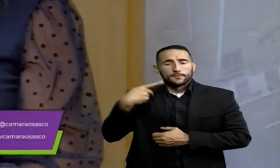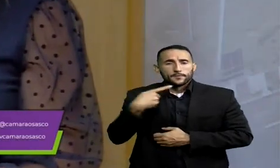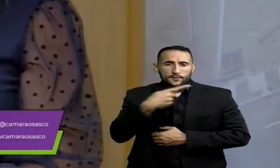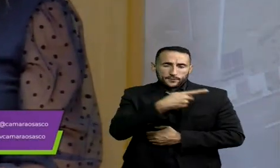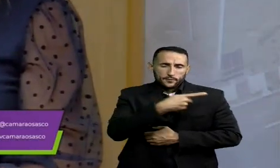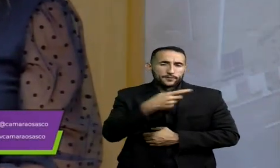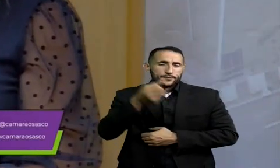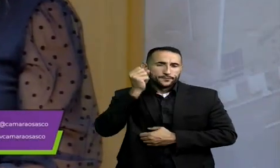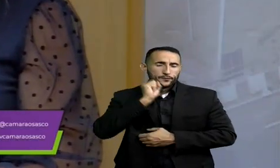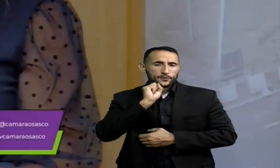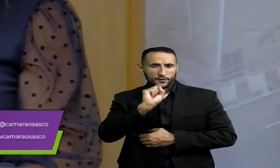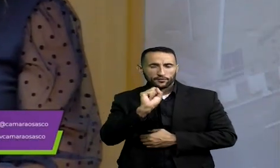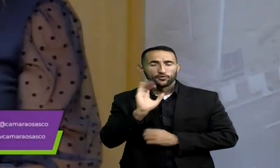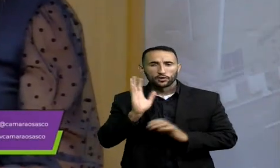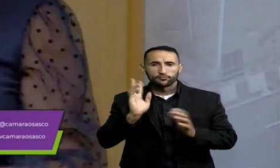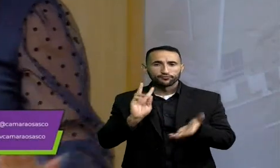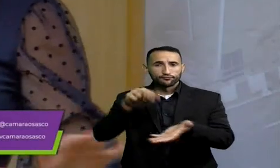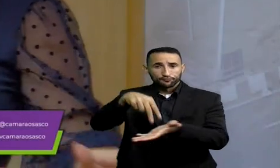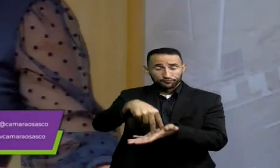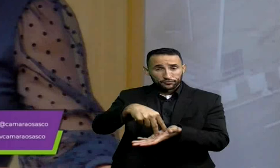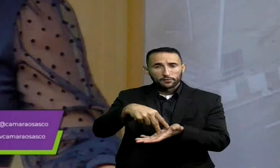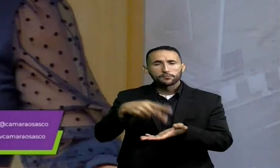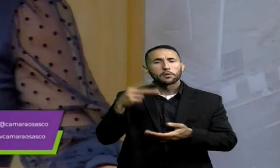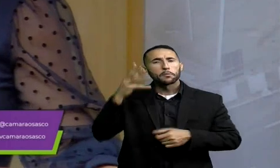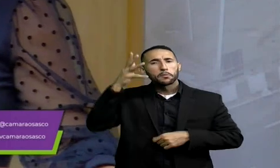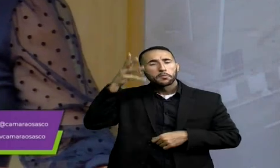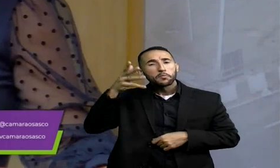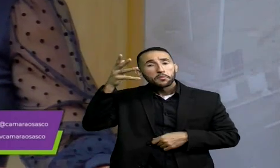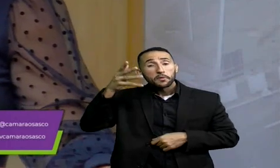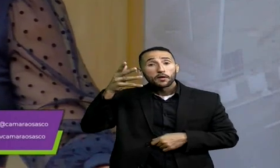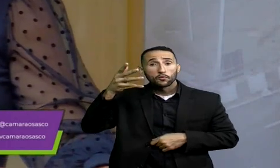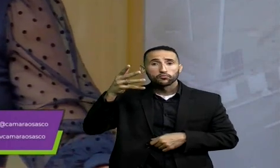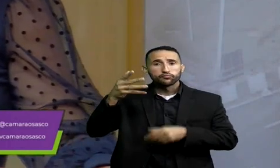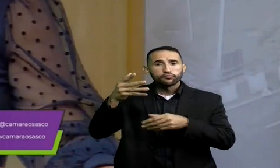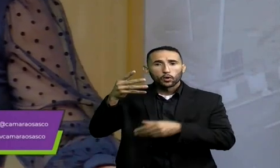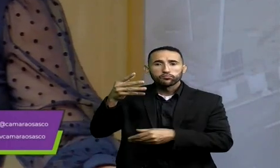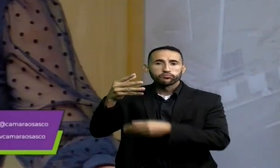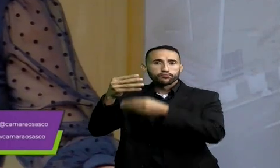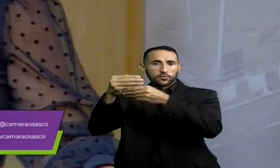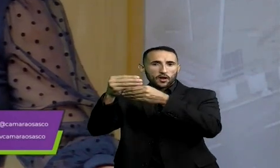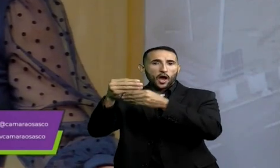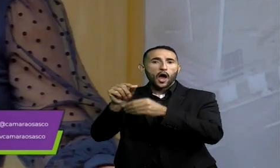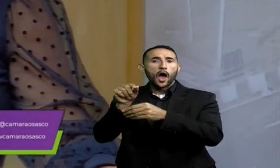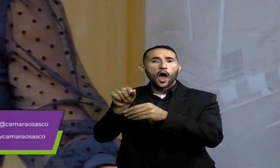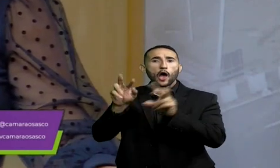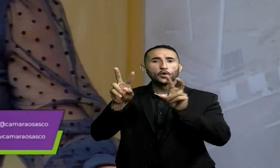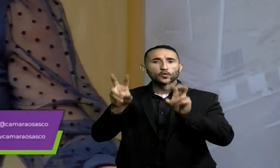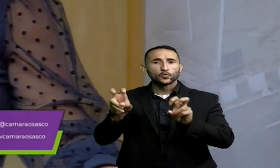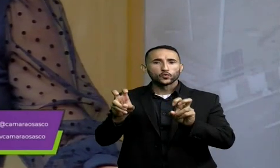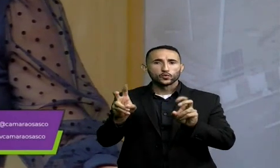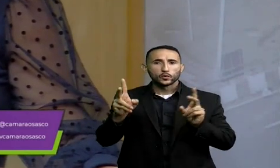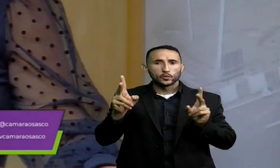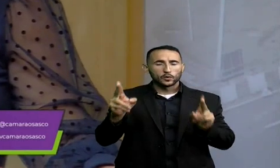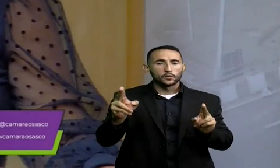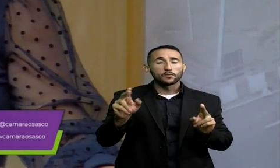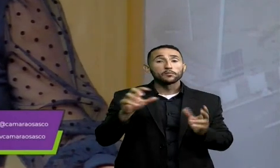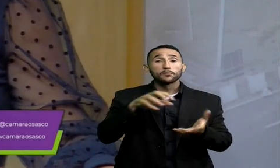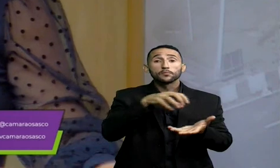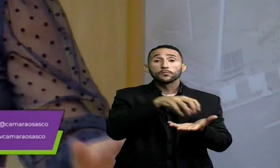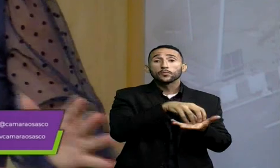mas eu vou voltar no mesmo assunto falar sobre o posto de saúde do